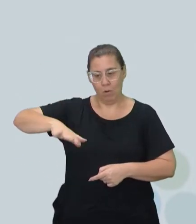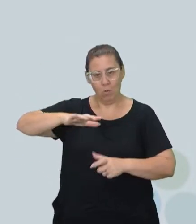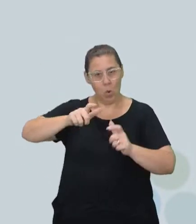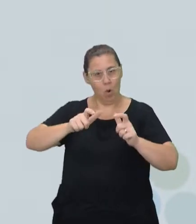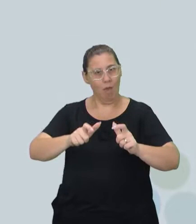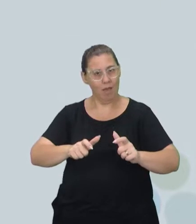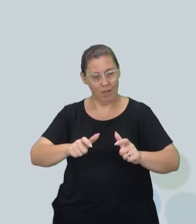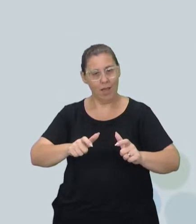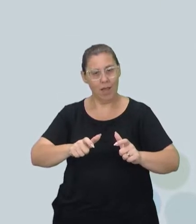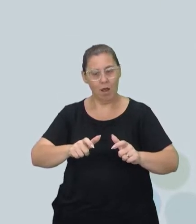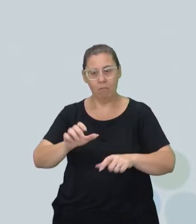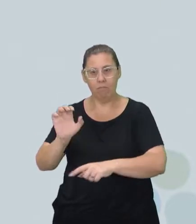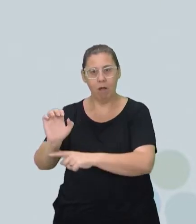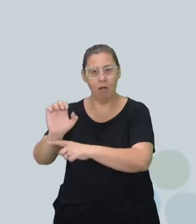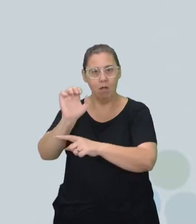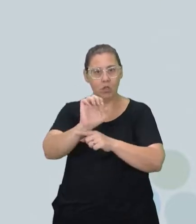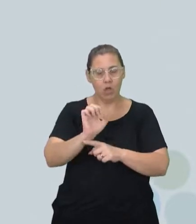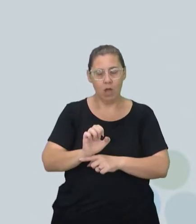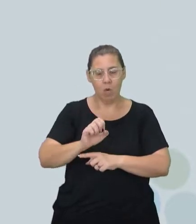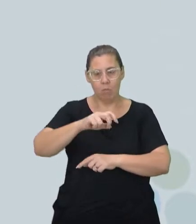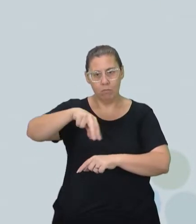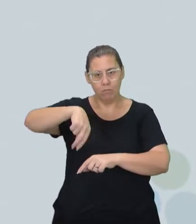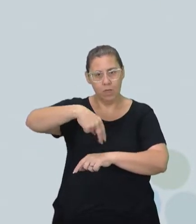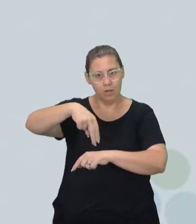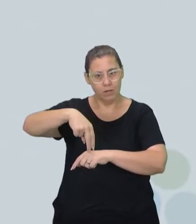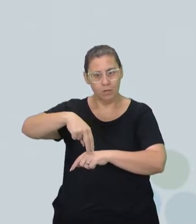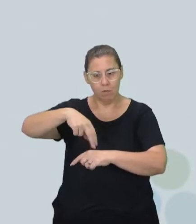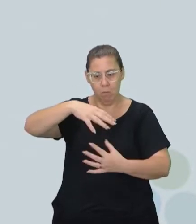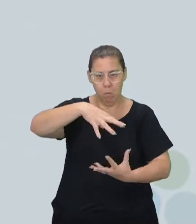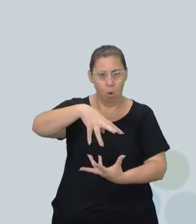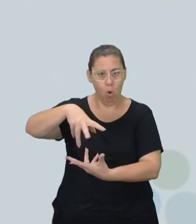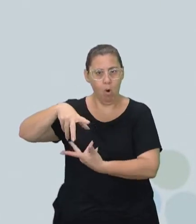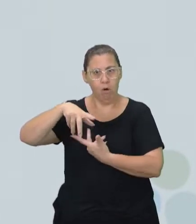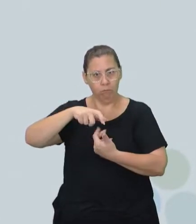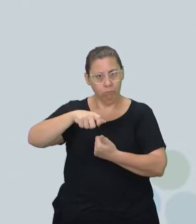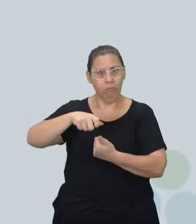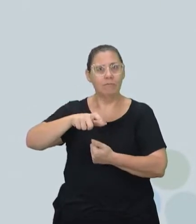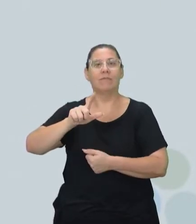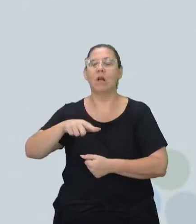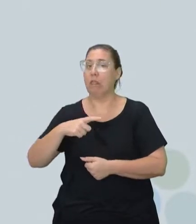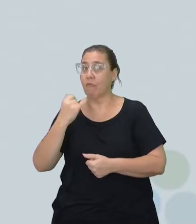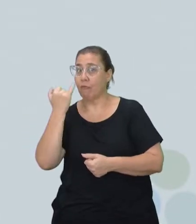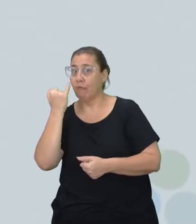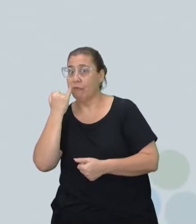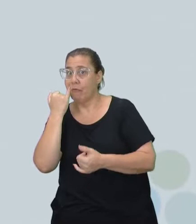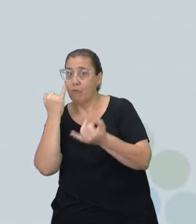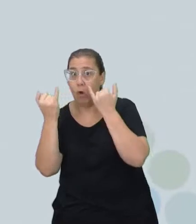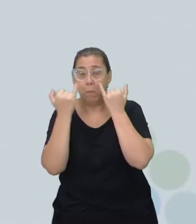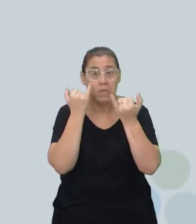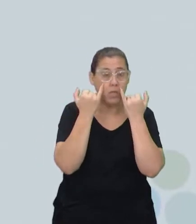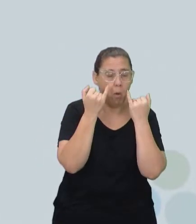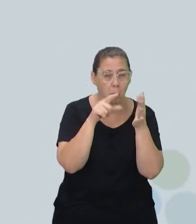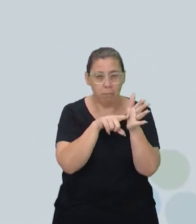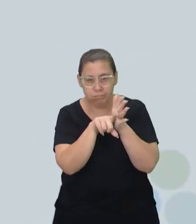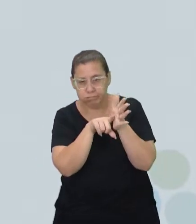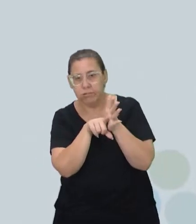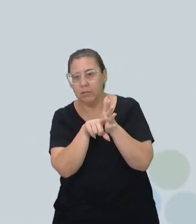local, regional, nacional, global, considerando dados,